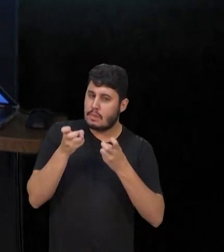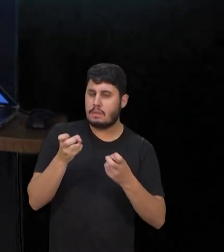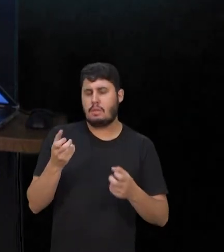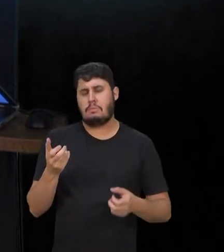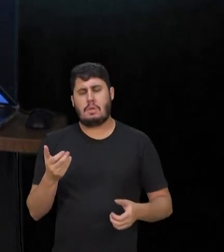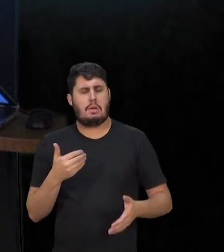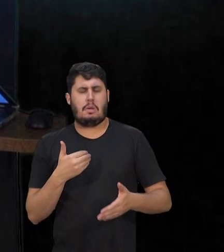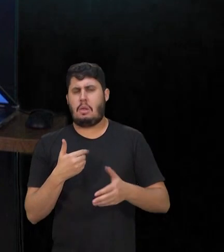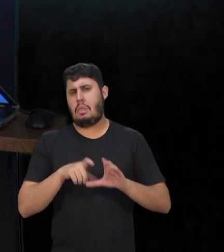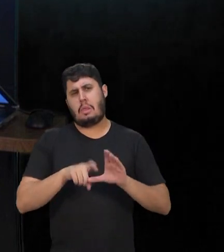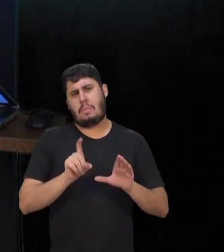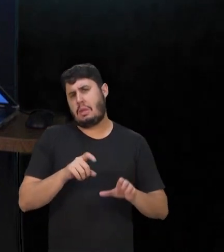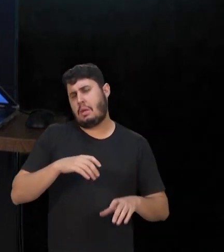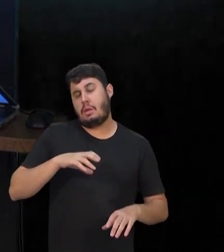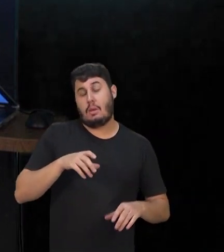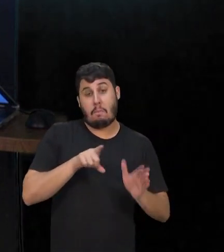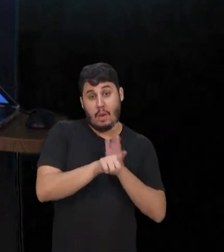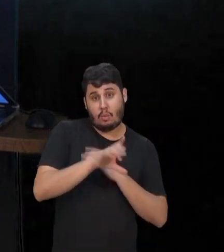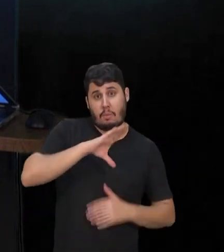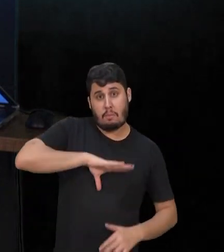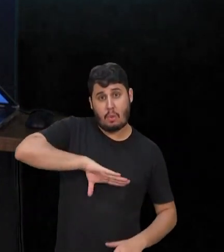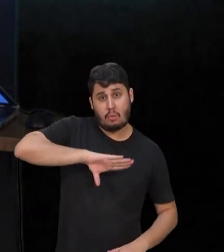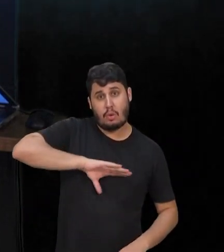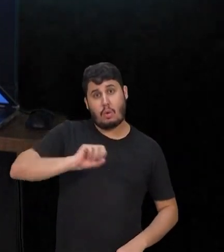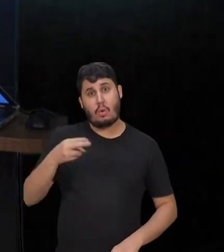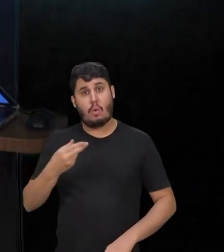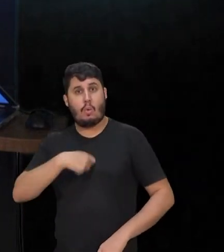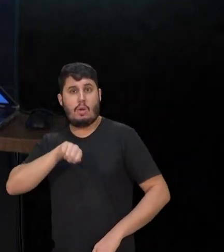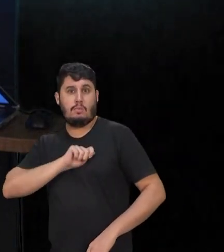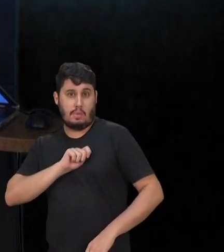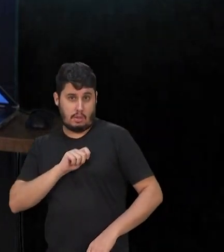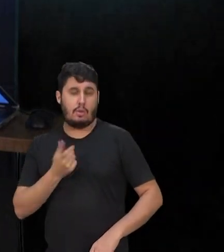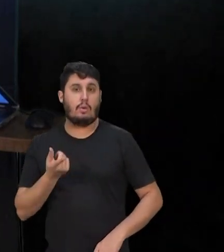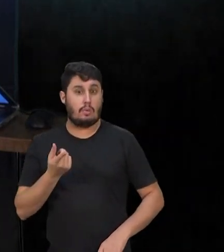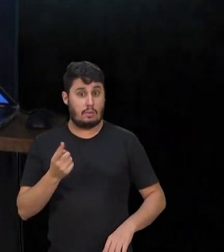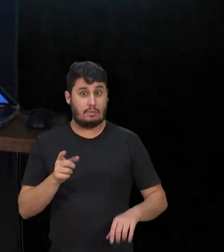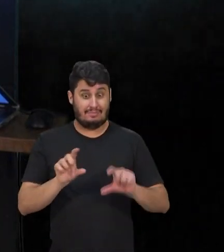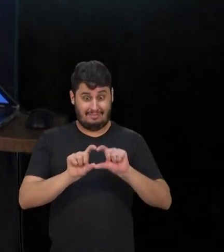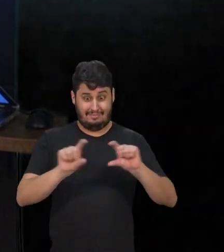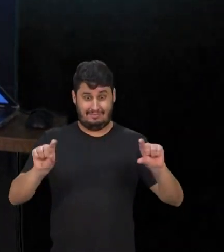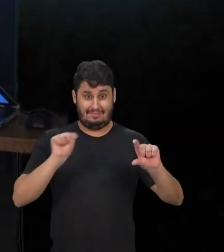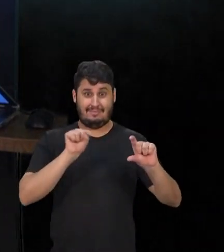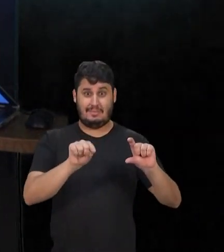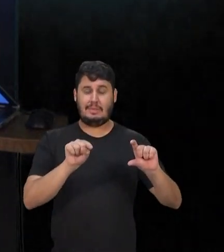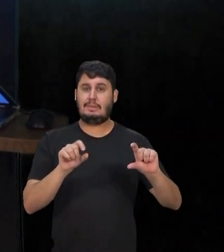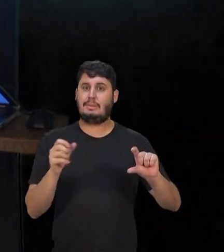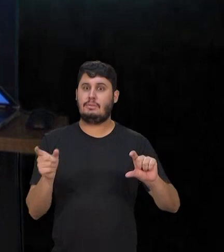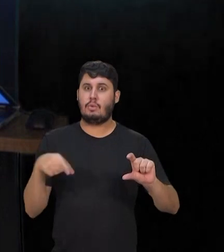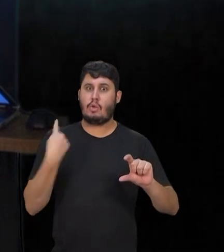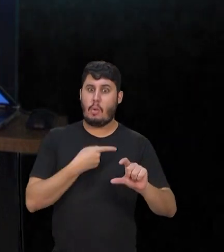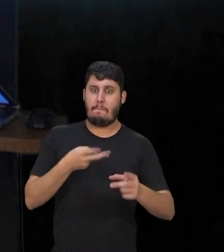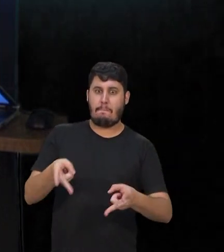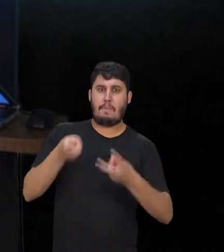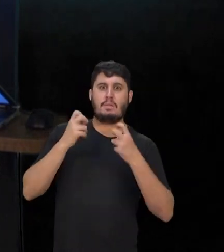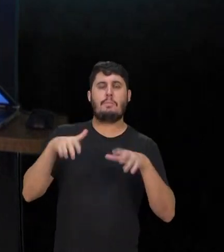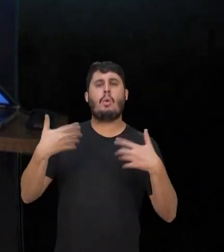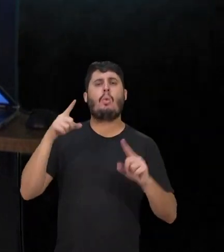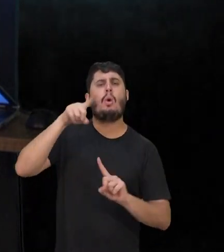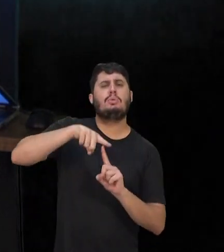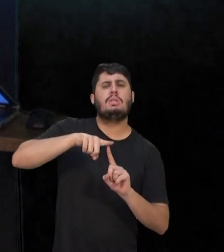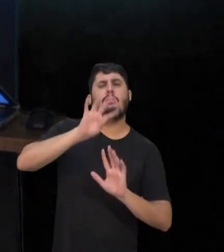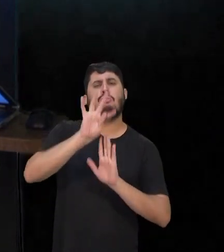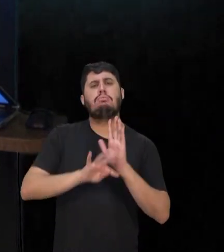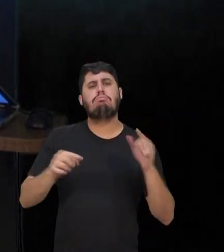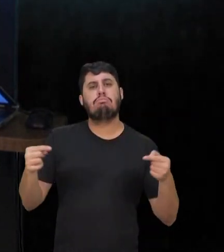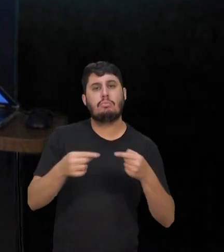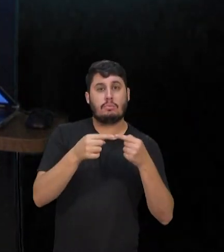ser de espanhol, de português, de inglês. Essa fonte ela pode indicar a você até o tipo de texto que a gente tem ali. Por exemplo,